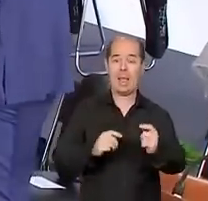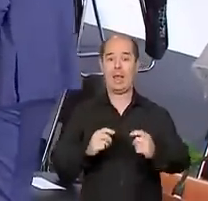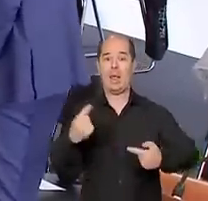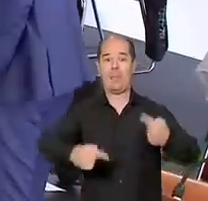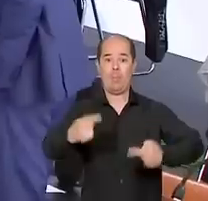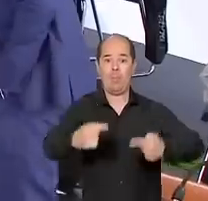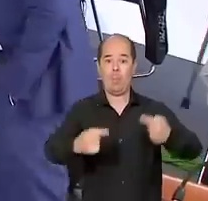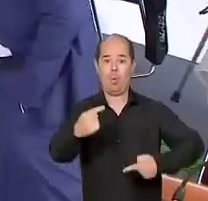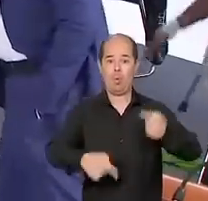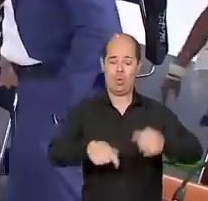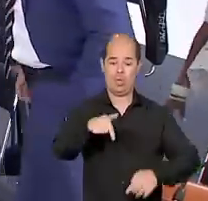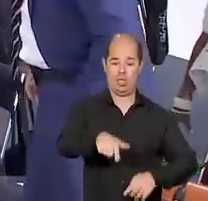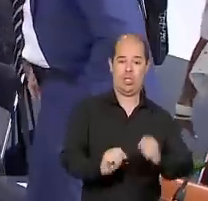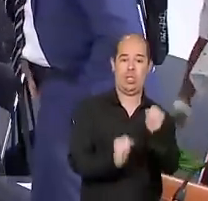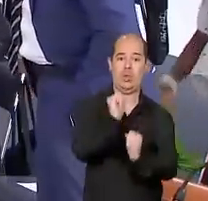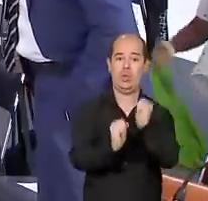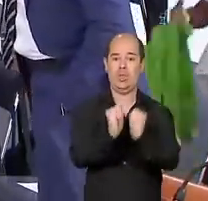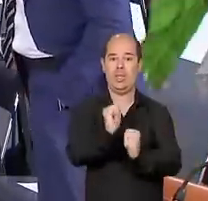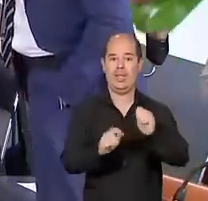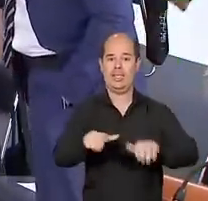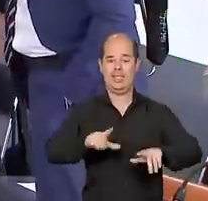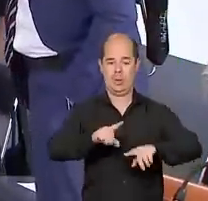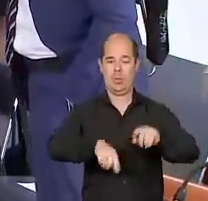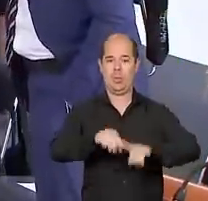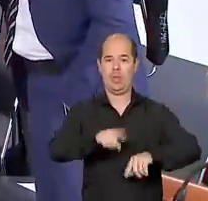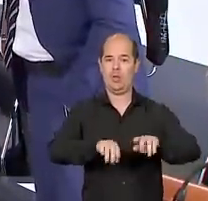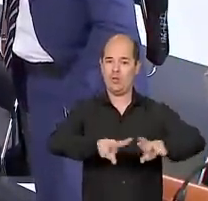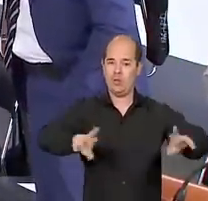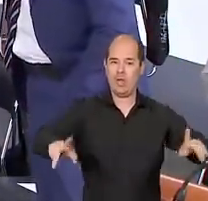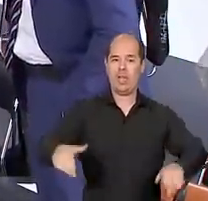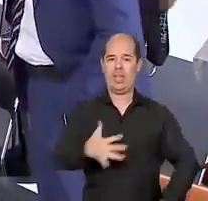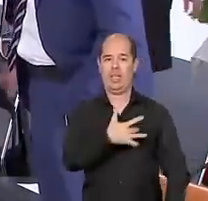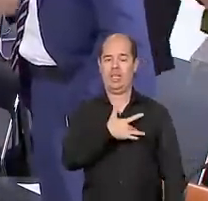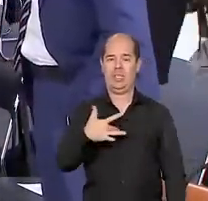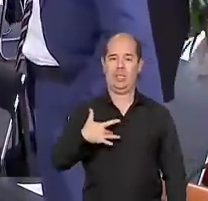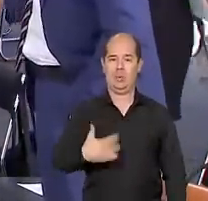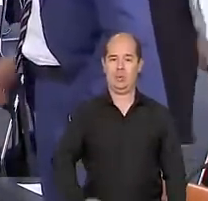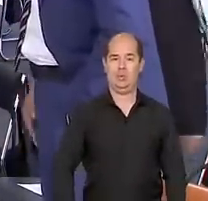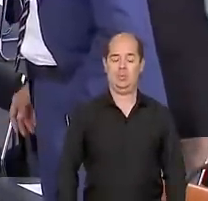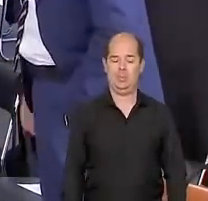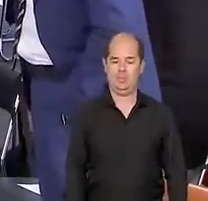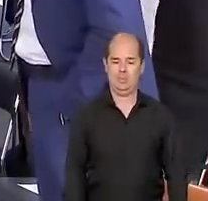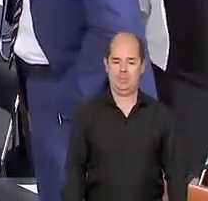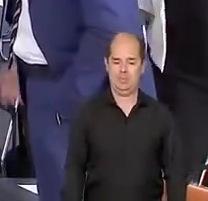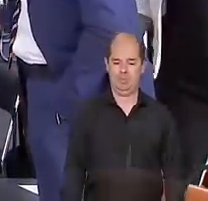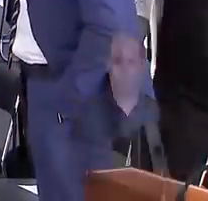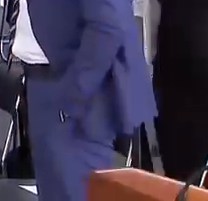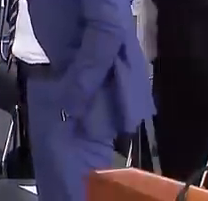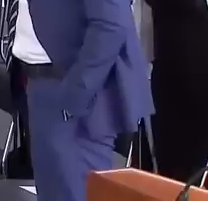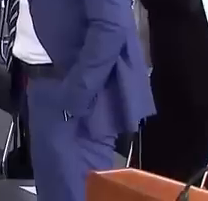a industrialização do país. Vamos acompanhar. Para a execução do hino nacional.